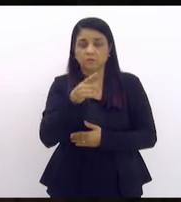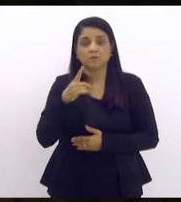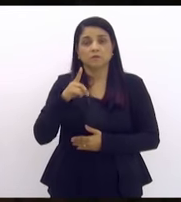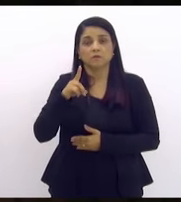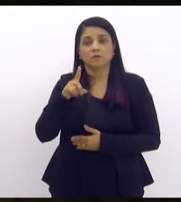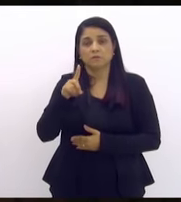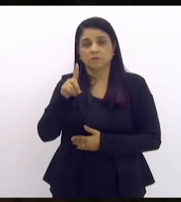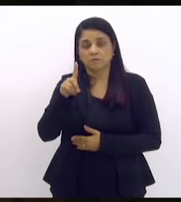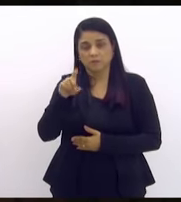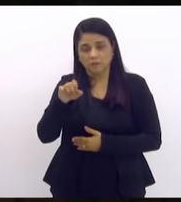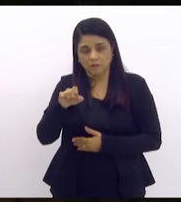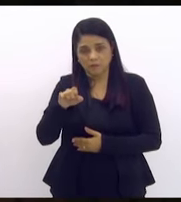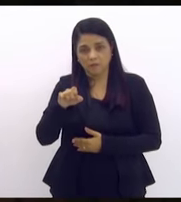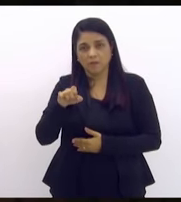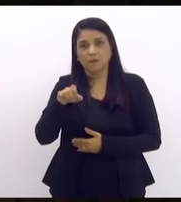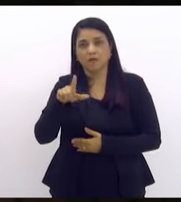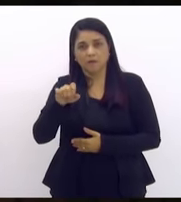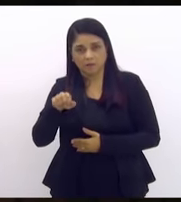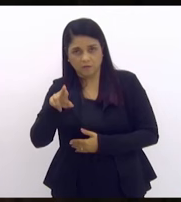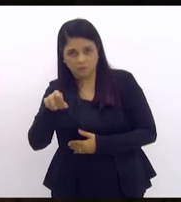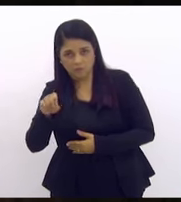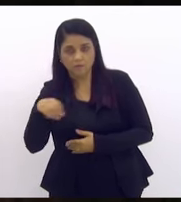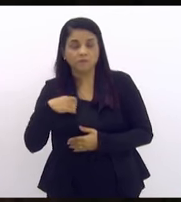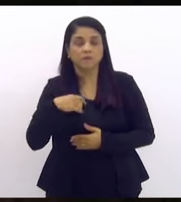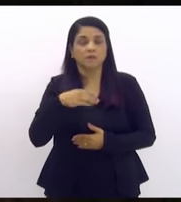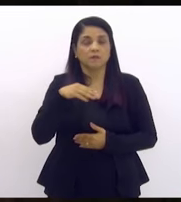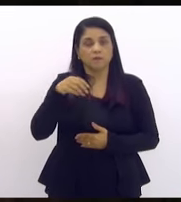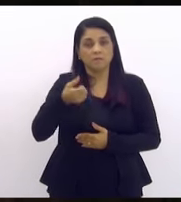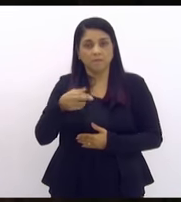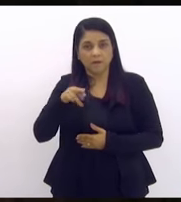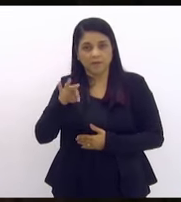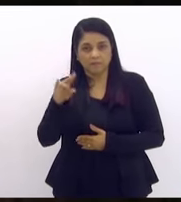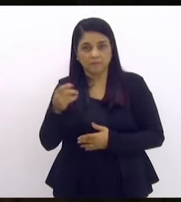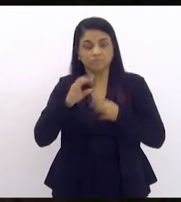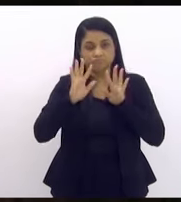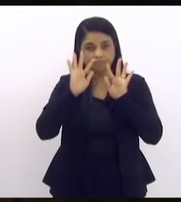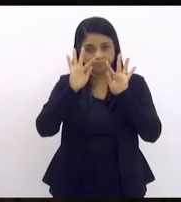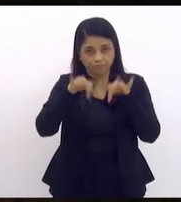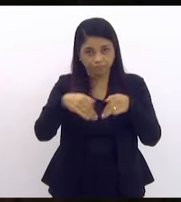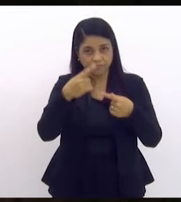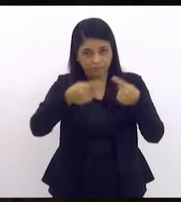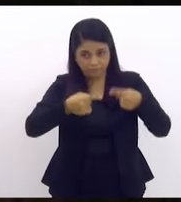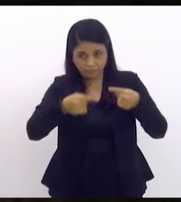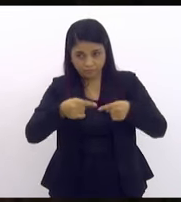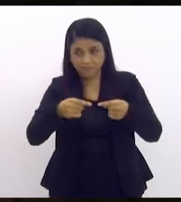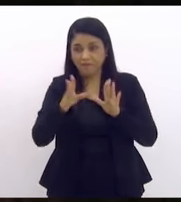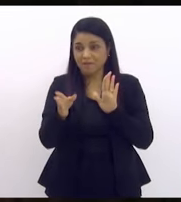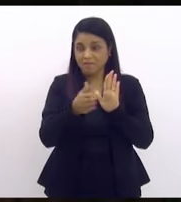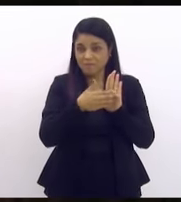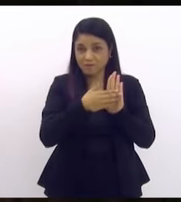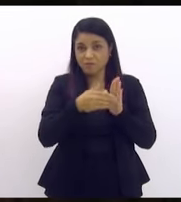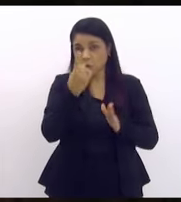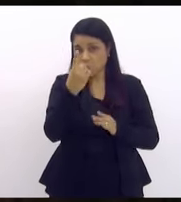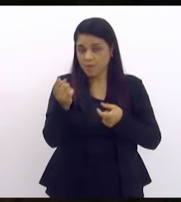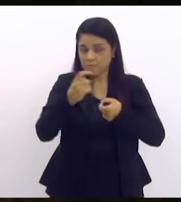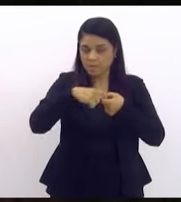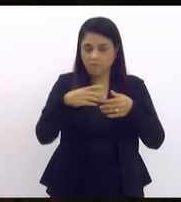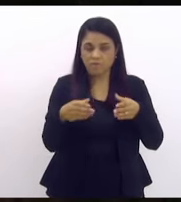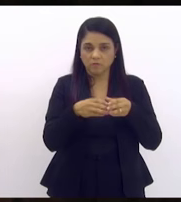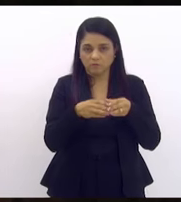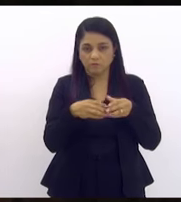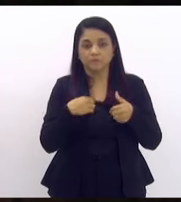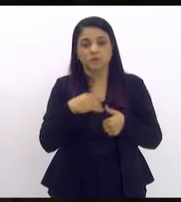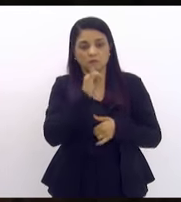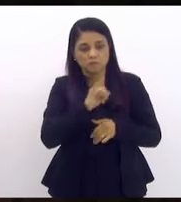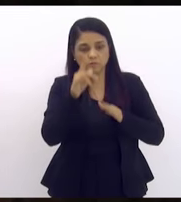Delaroli, deputada Marta Rocha. Em discussão, não havendo quem queira discutir, encerrada a discussão, a proposta recebeu uma emenda e retorna às comissões.